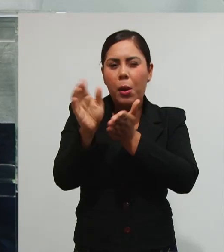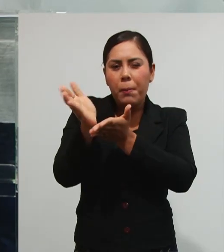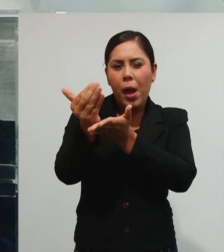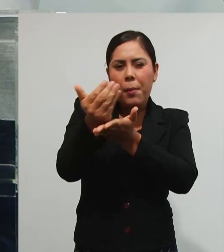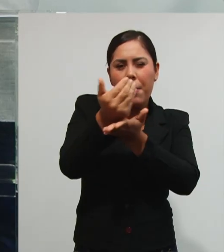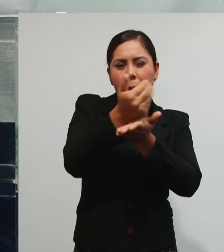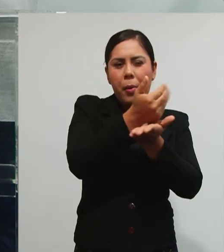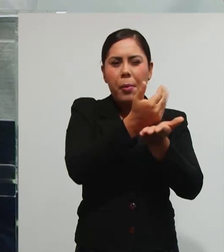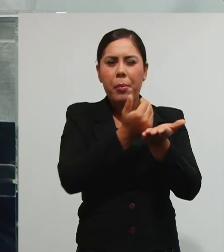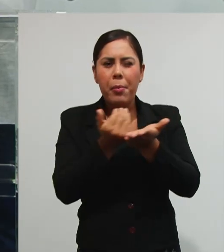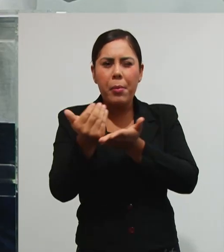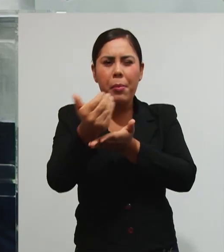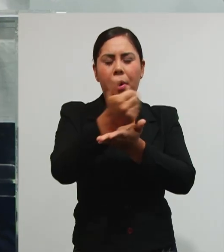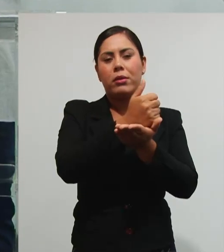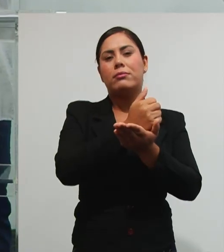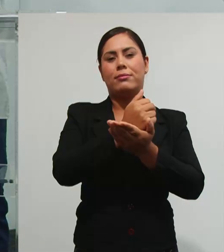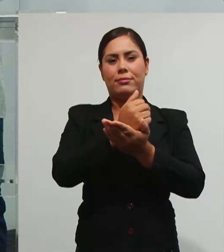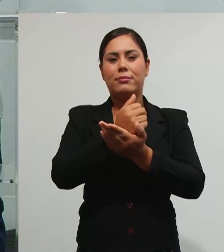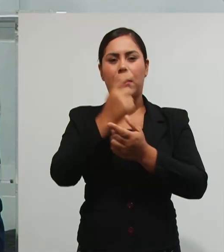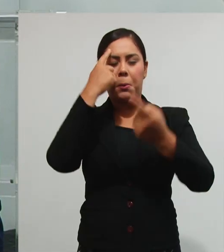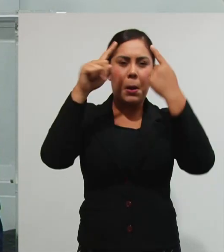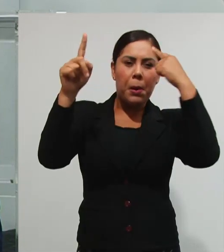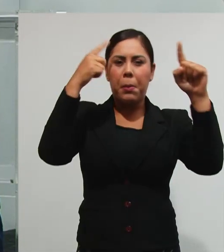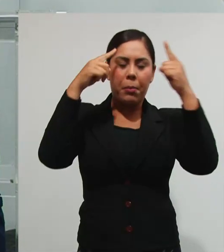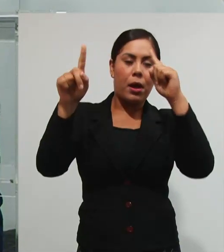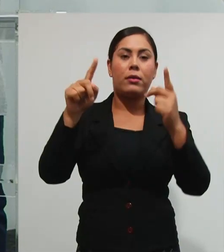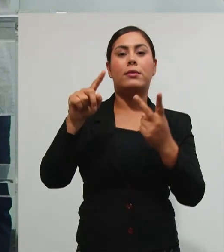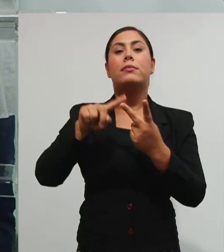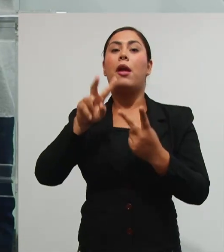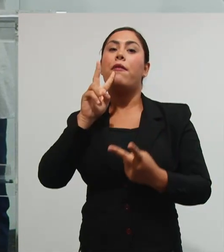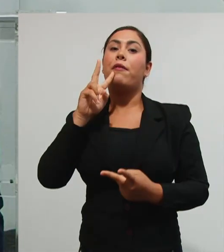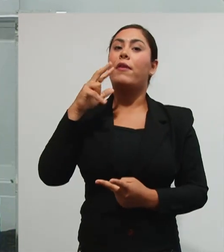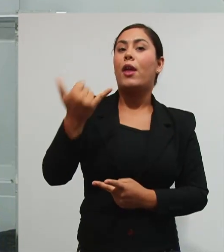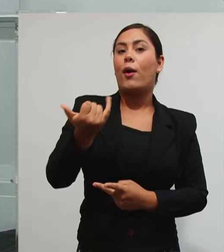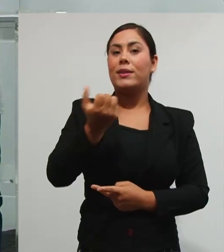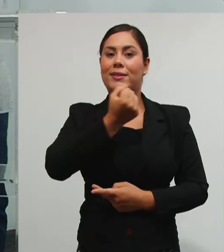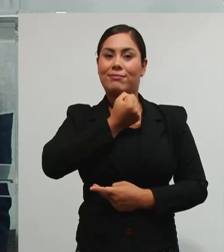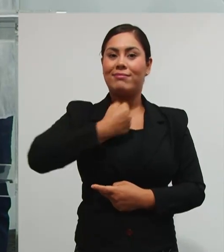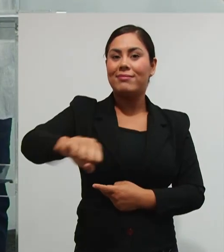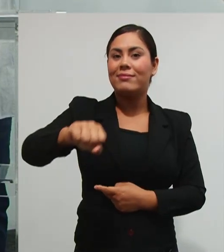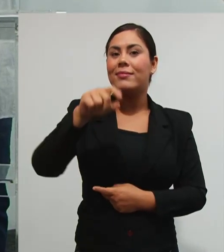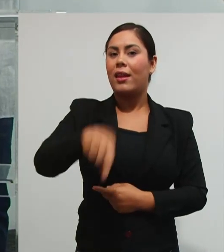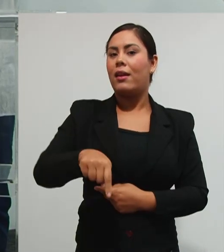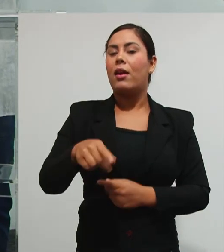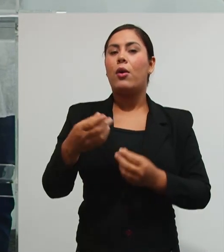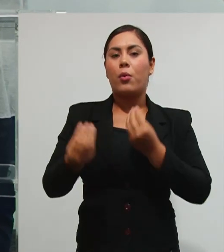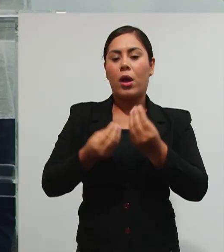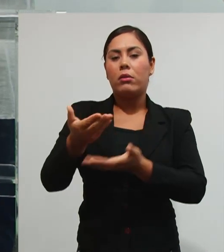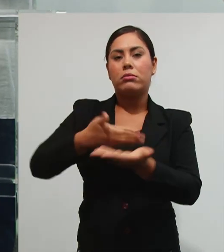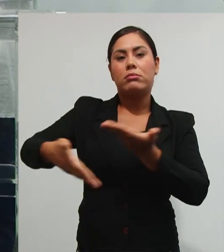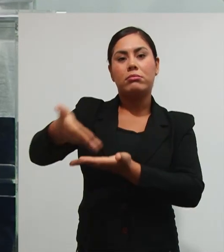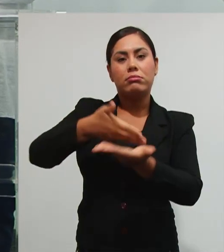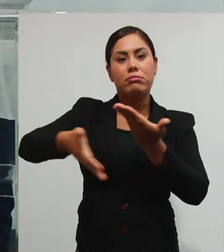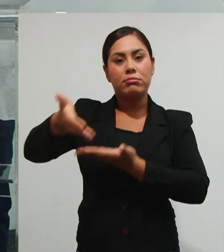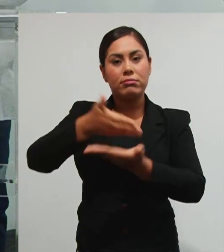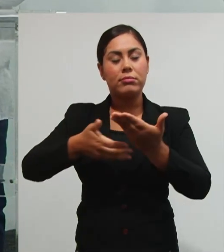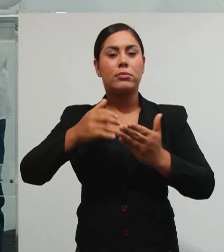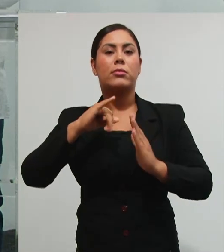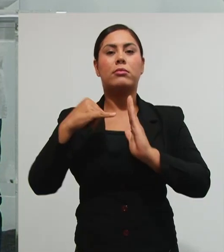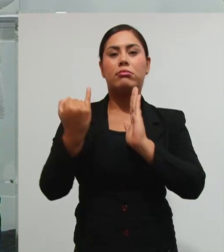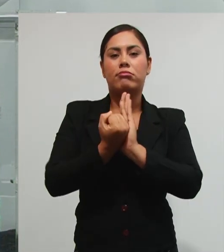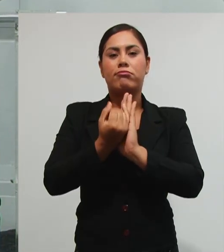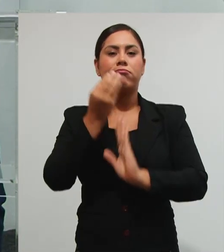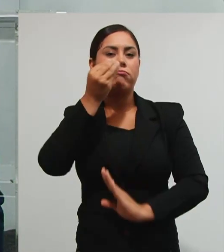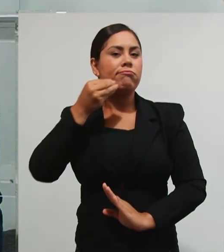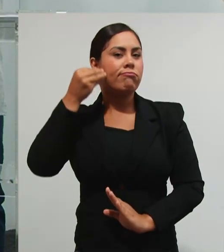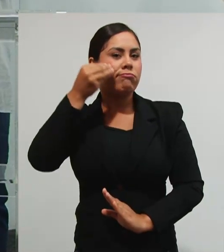de várias ideias, Vygotsky defende que o processo das interações entre o elemento mais